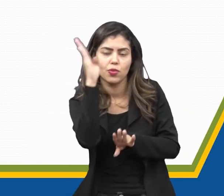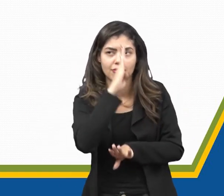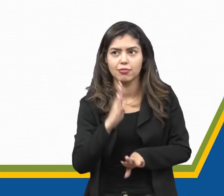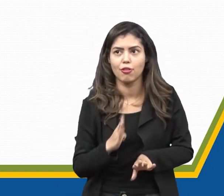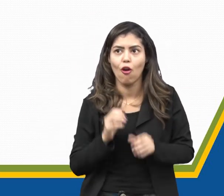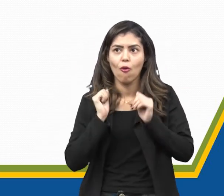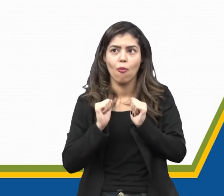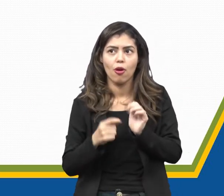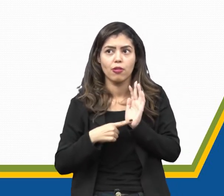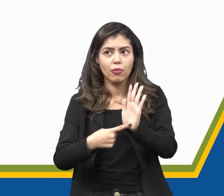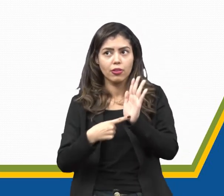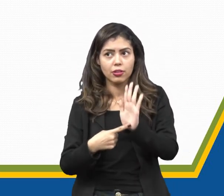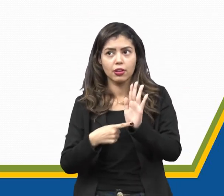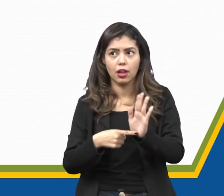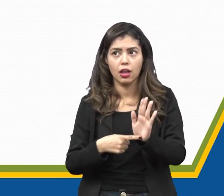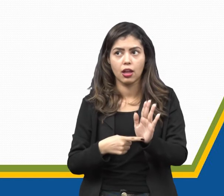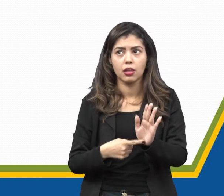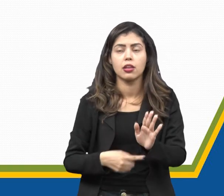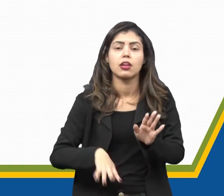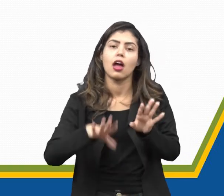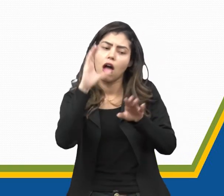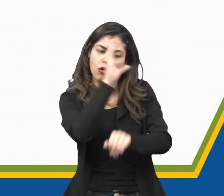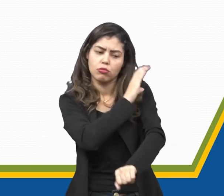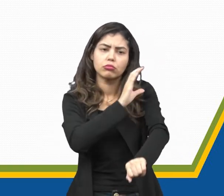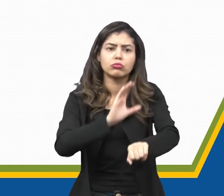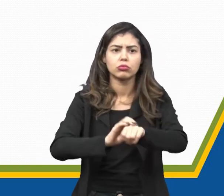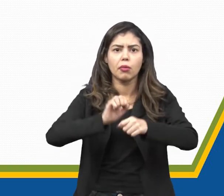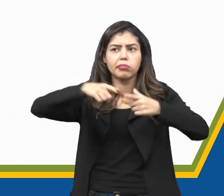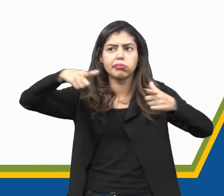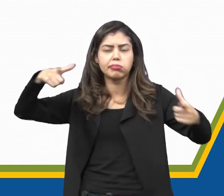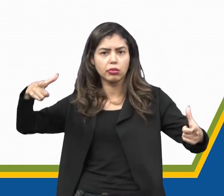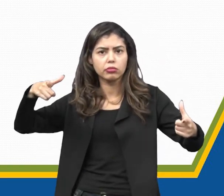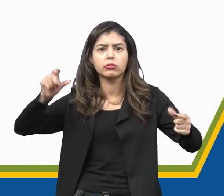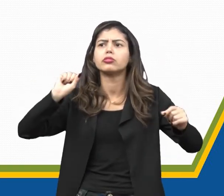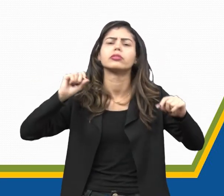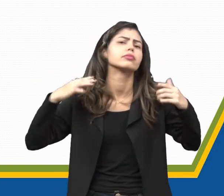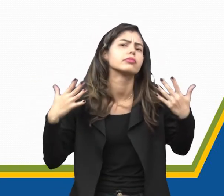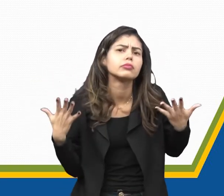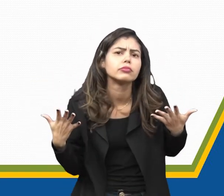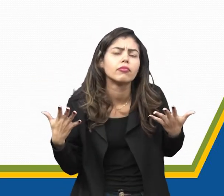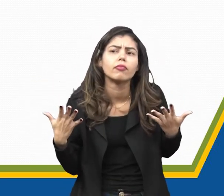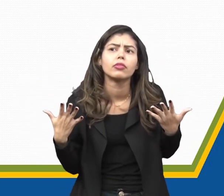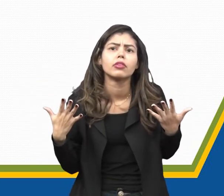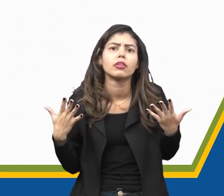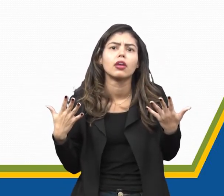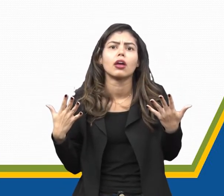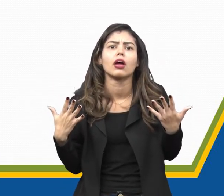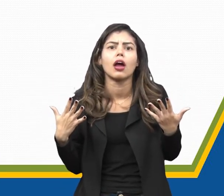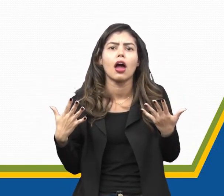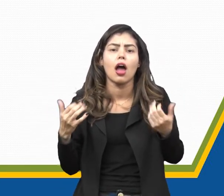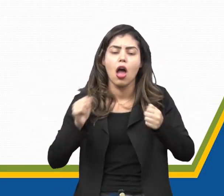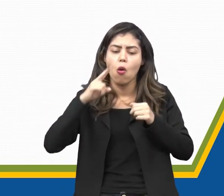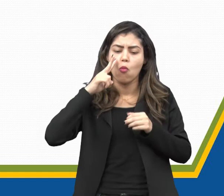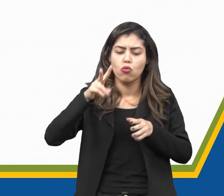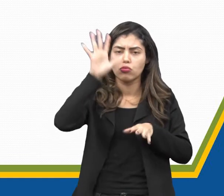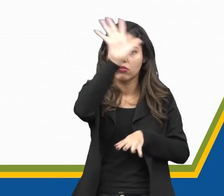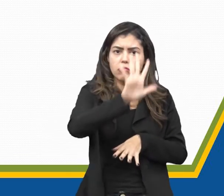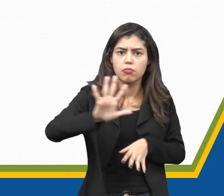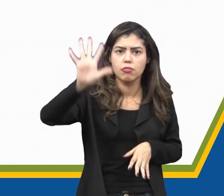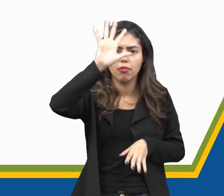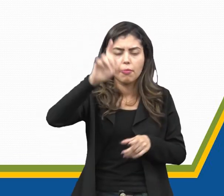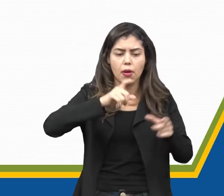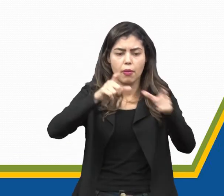indicar que as áreas destacadas representam a expansão da cultura de... As áreas destacadas nesse mapa, pessoal, elas estão